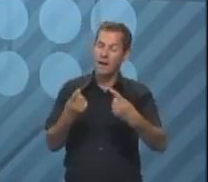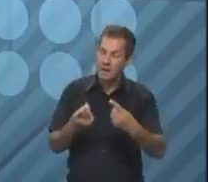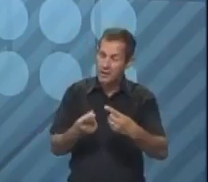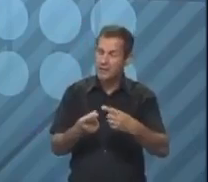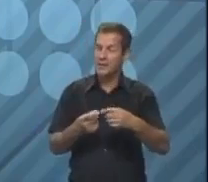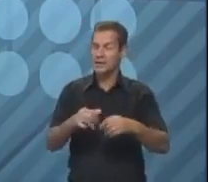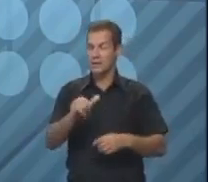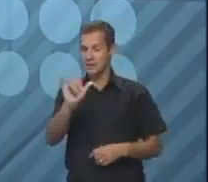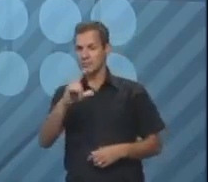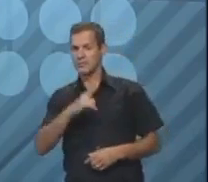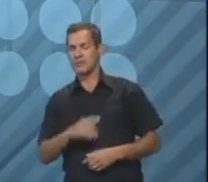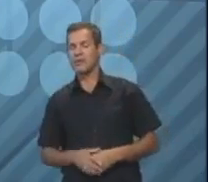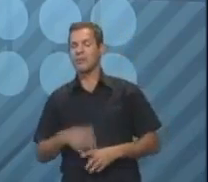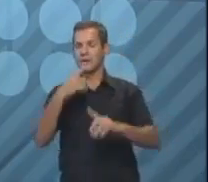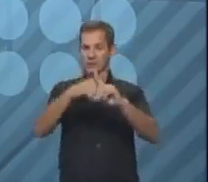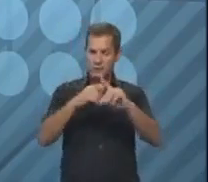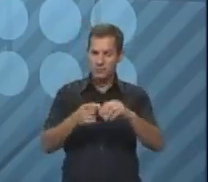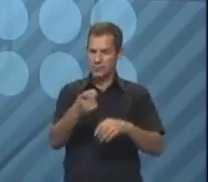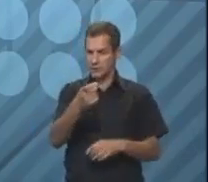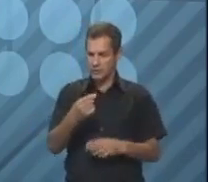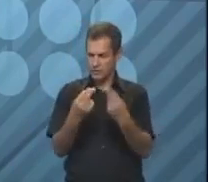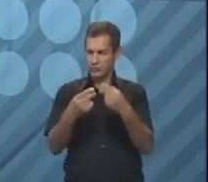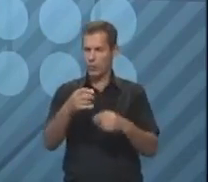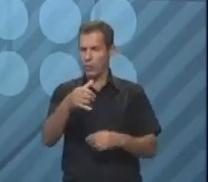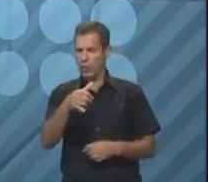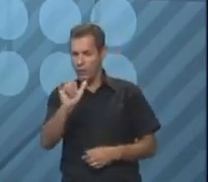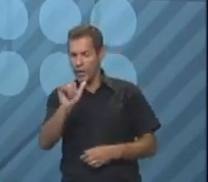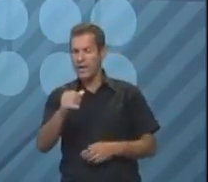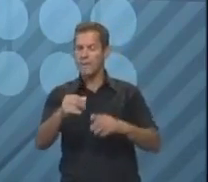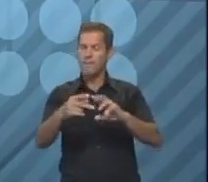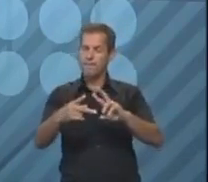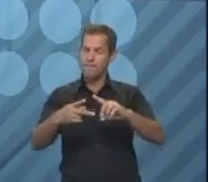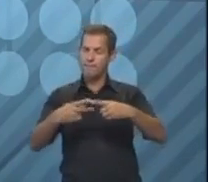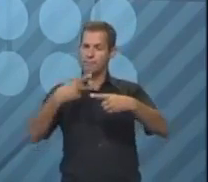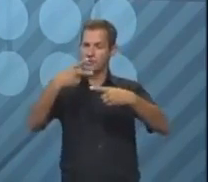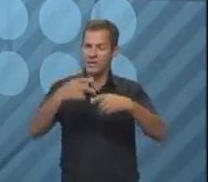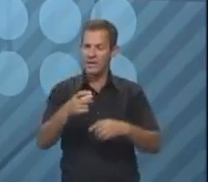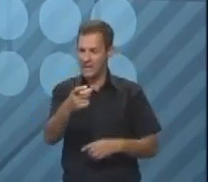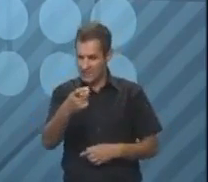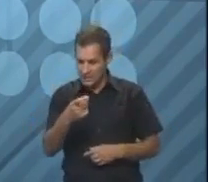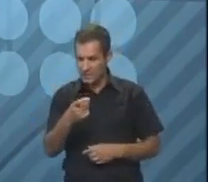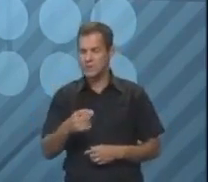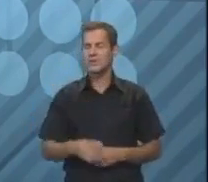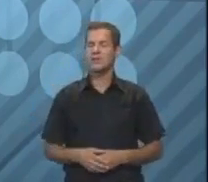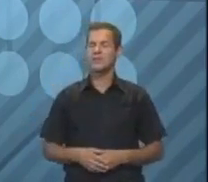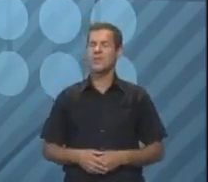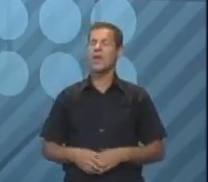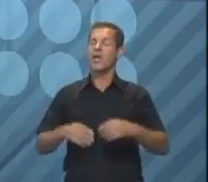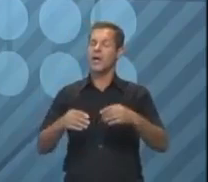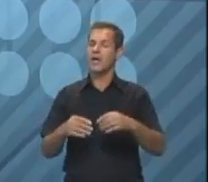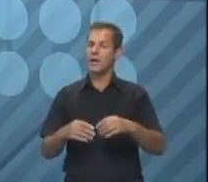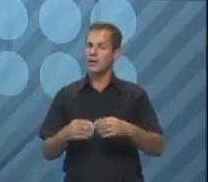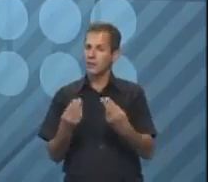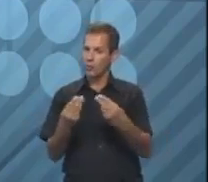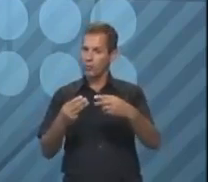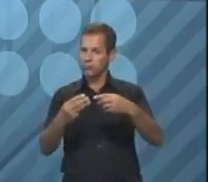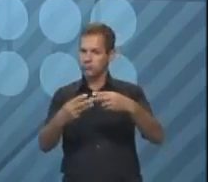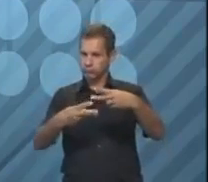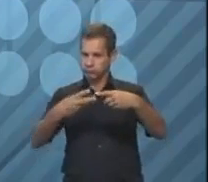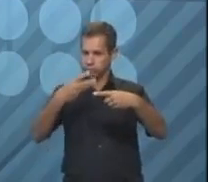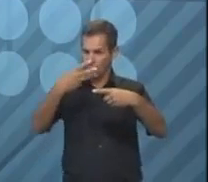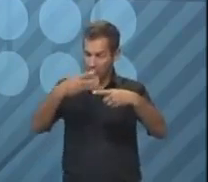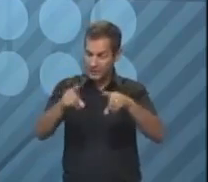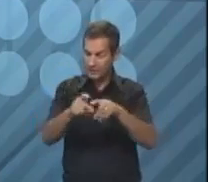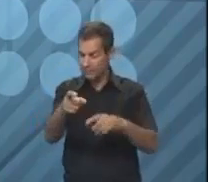de y. Então, nós teríamos algo do tipo x igual a y ao quadrado, x igual a y ao cubo, x igual a raiz de